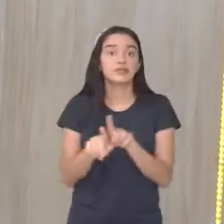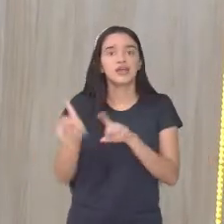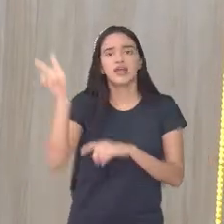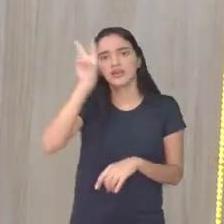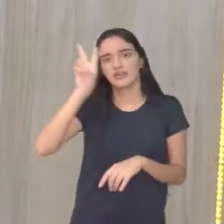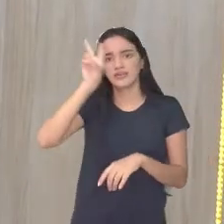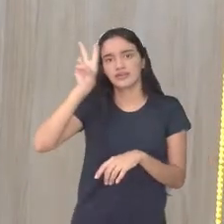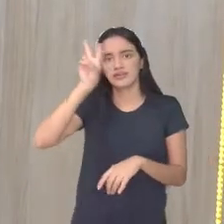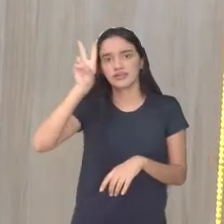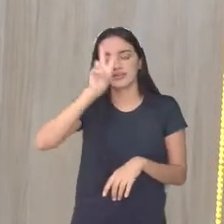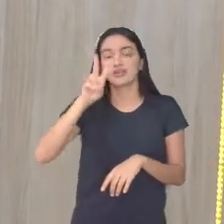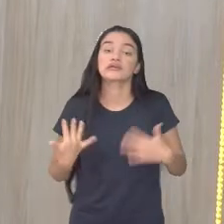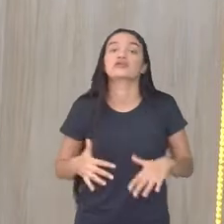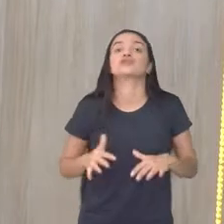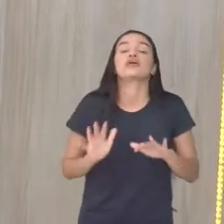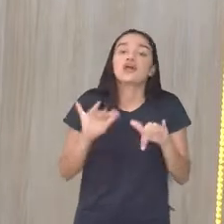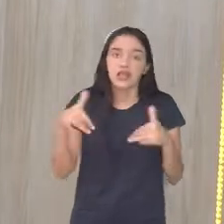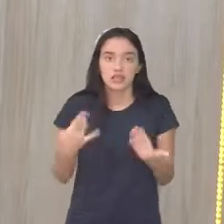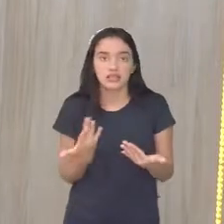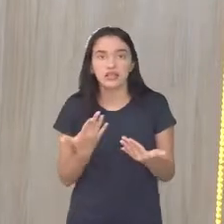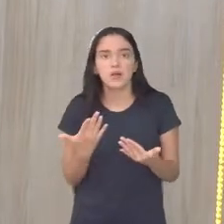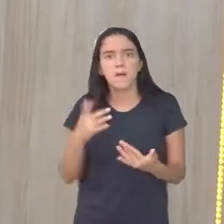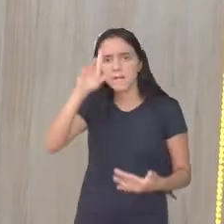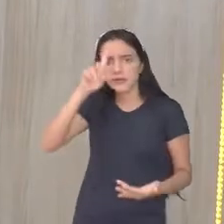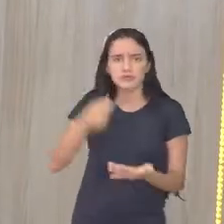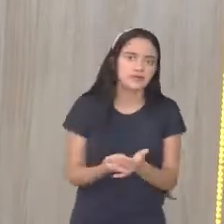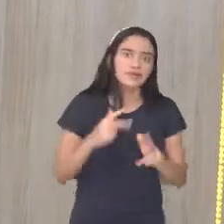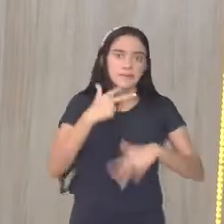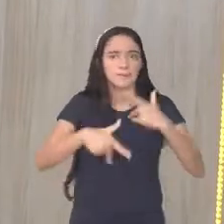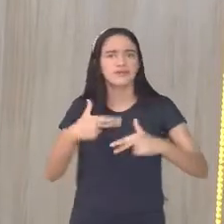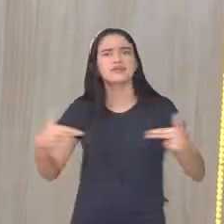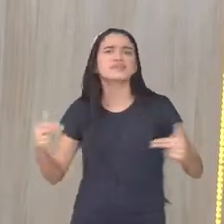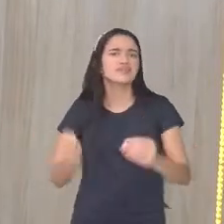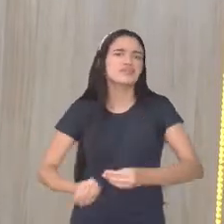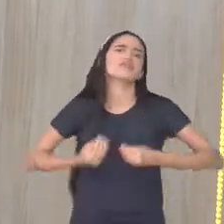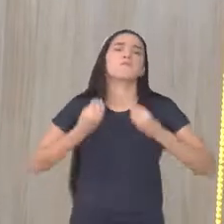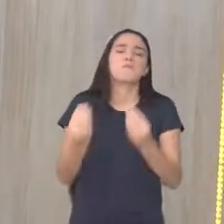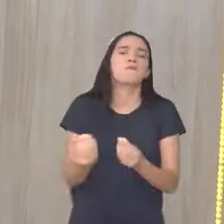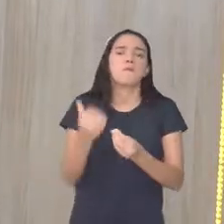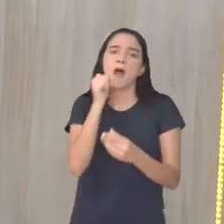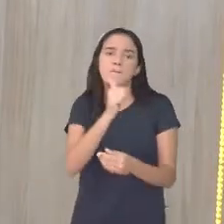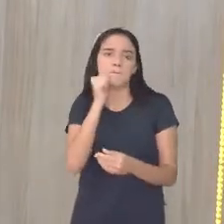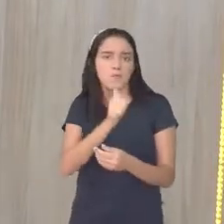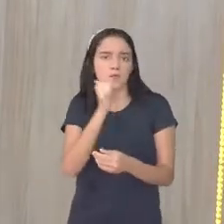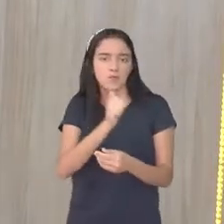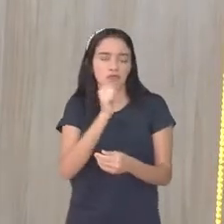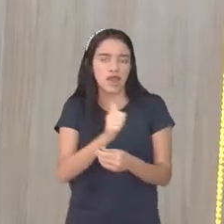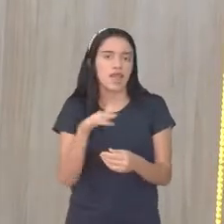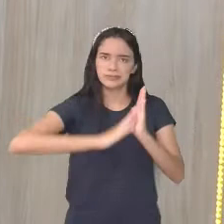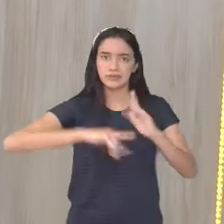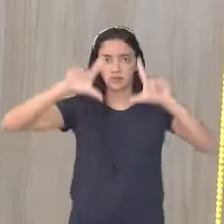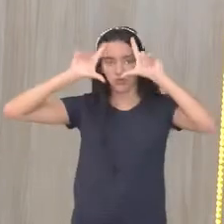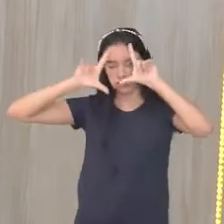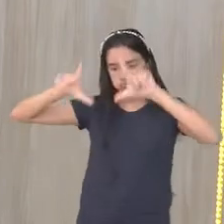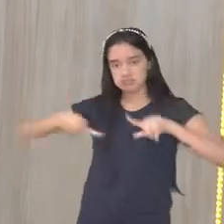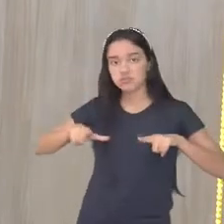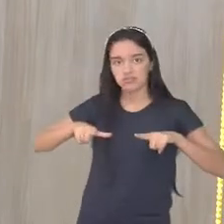do próprio autor e, portanto, pressupõe que funcione como uma reflexão sobre o seu